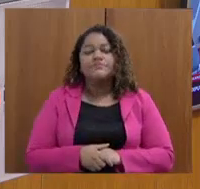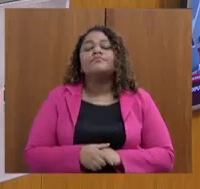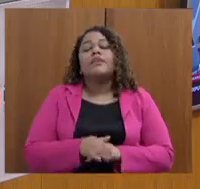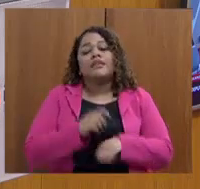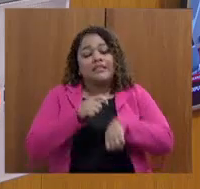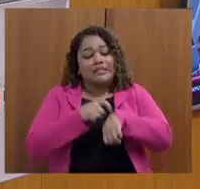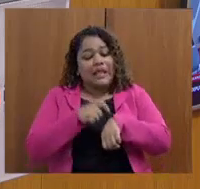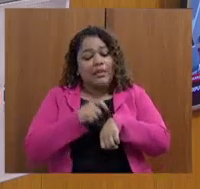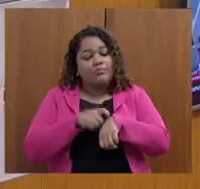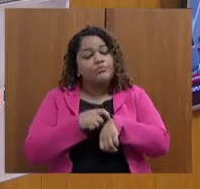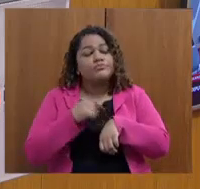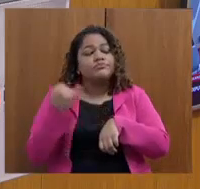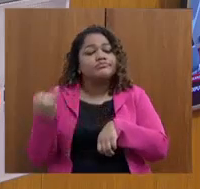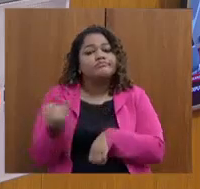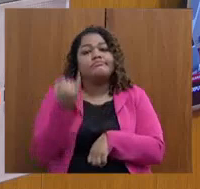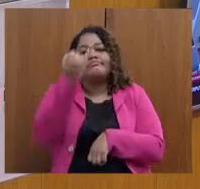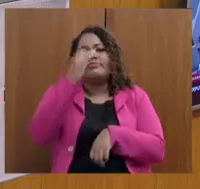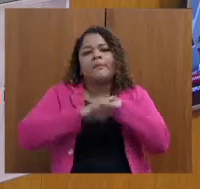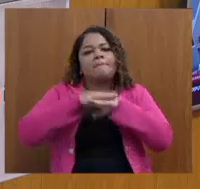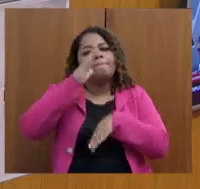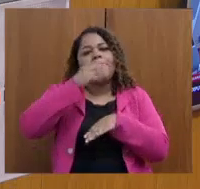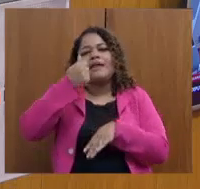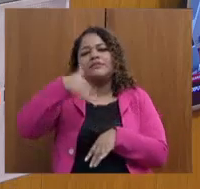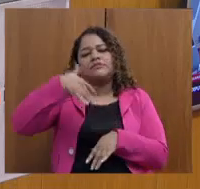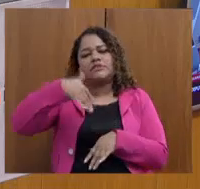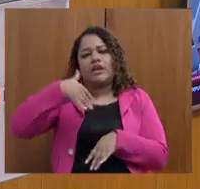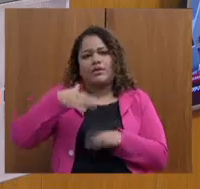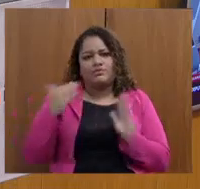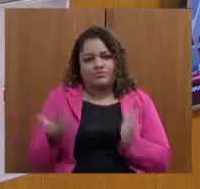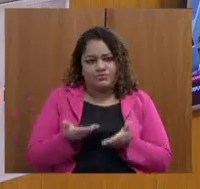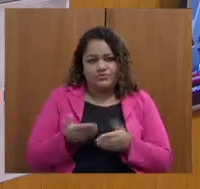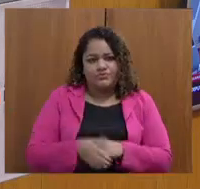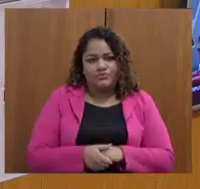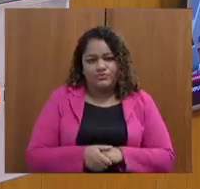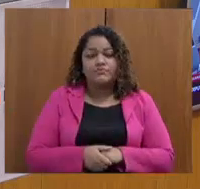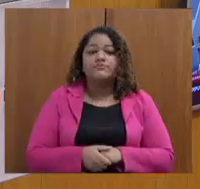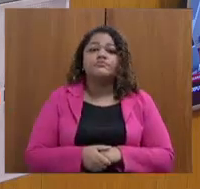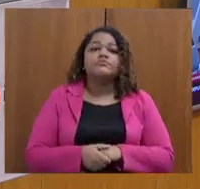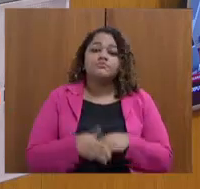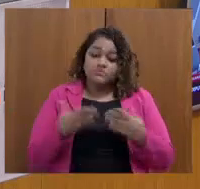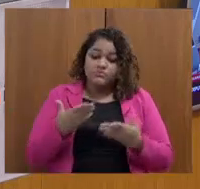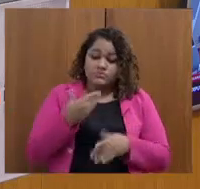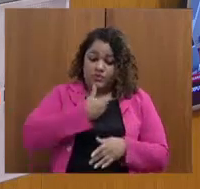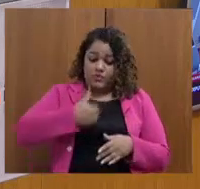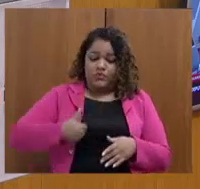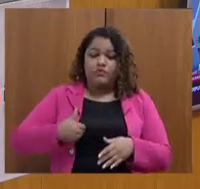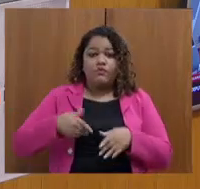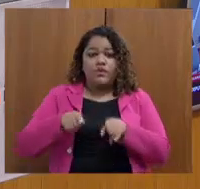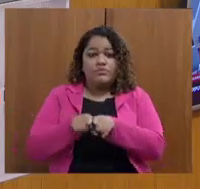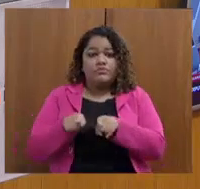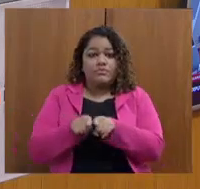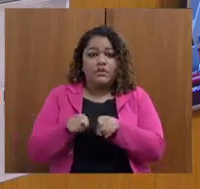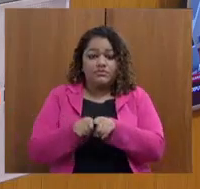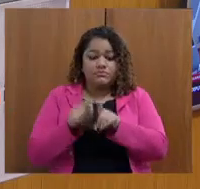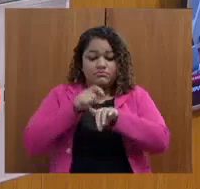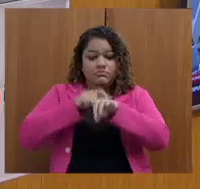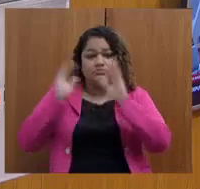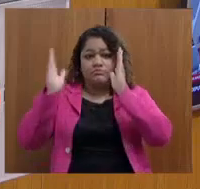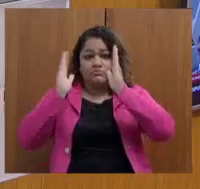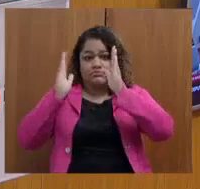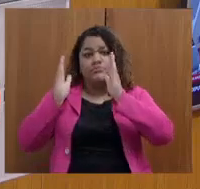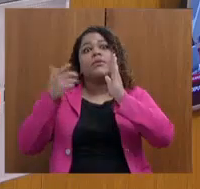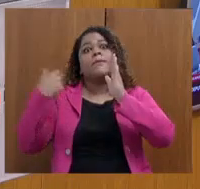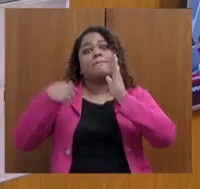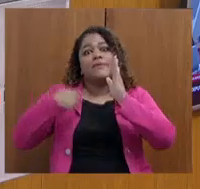é o ativo mais caro que as pessoas têm hoje eles vão e governos tem prazo de validade temos que fazer essas